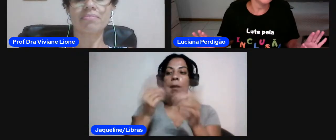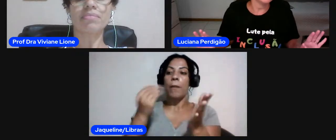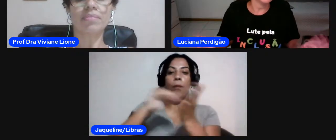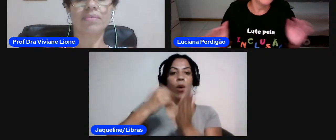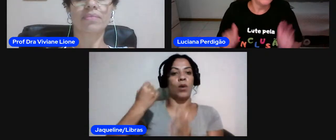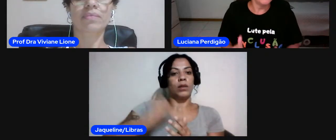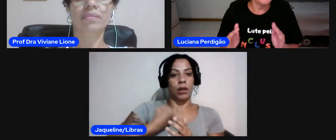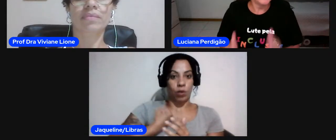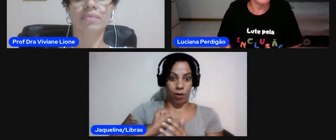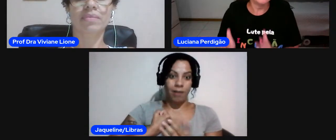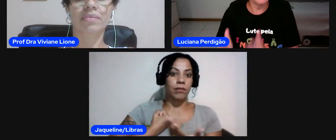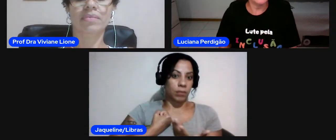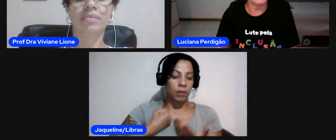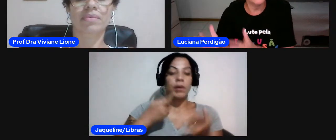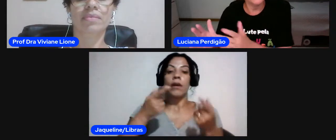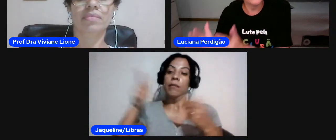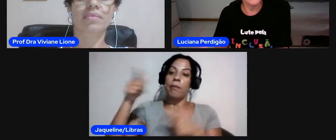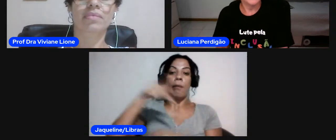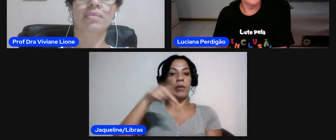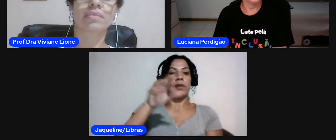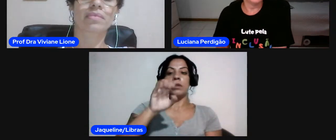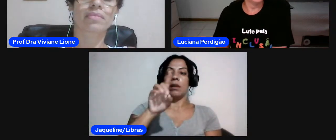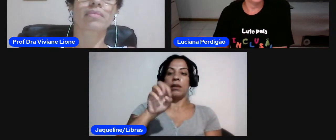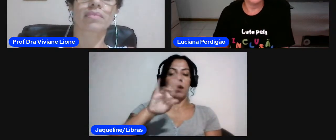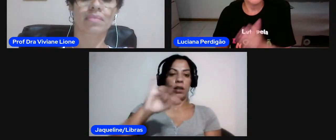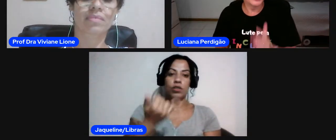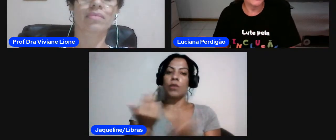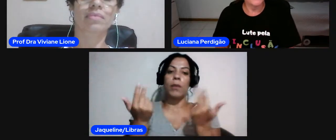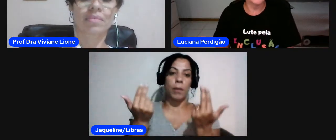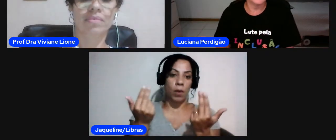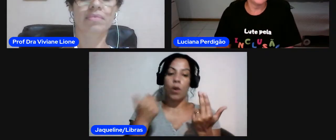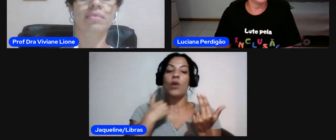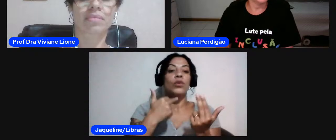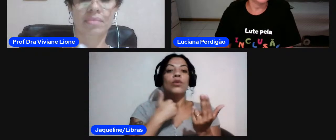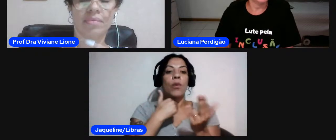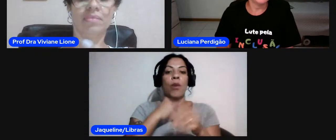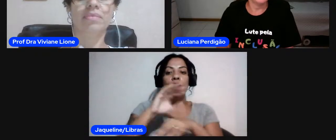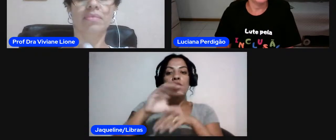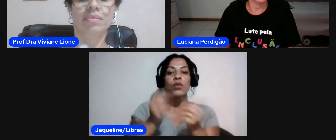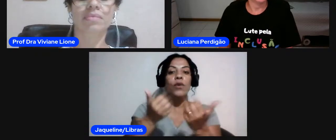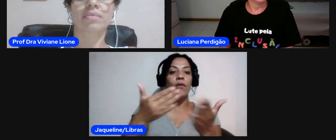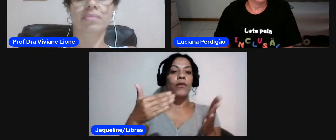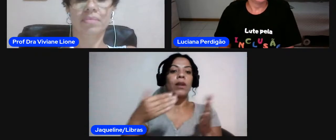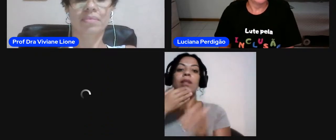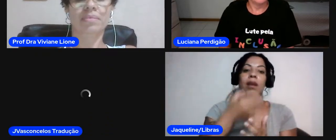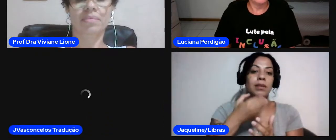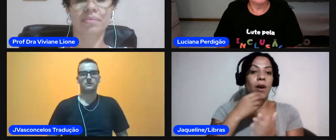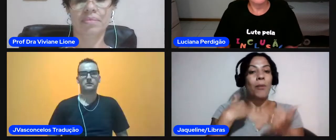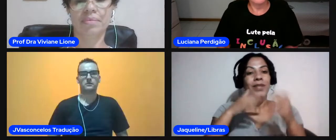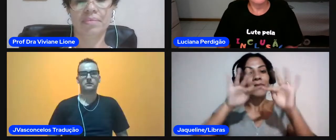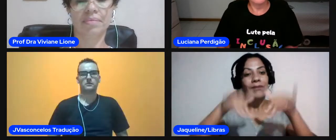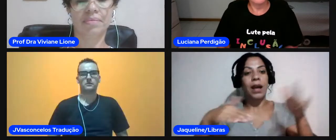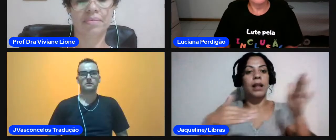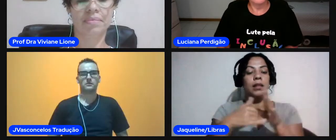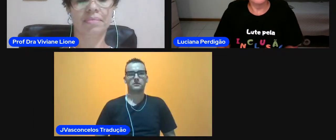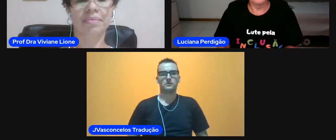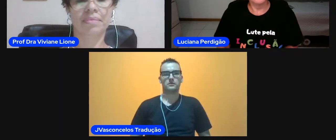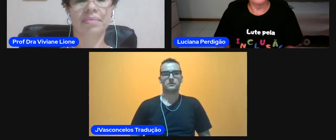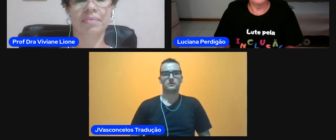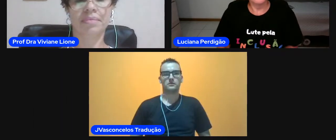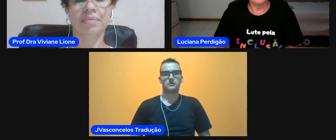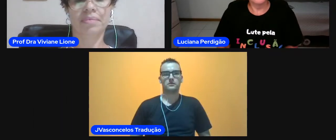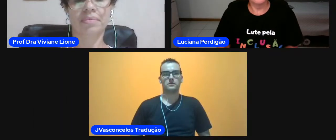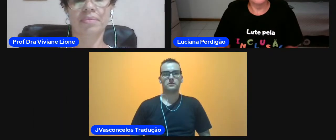mesma coisa. Eu não podia entrar com esse curso até dezembro, eu tinha que ofertar ele até setembro. Então, esse